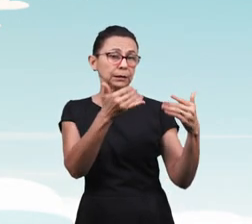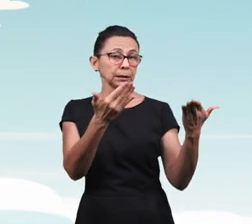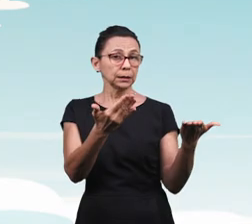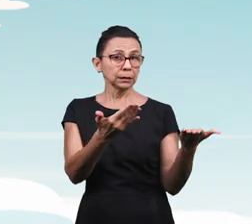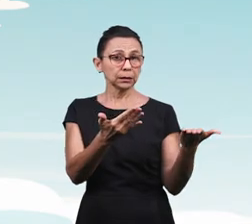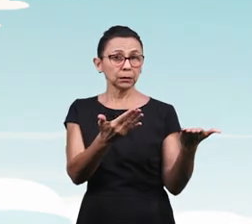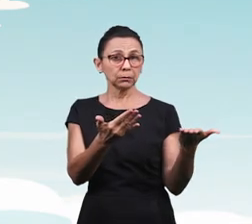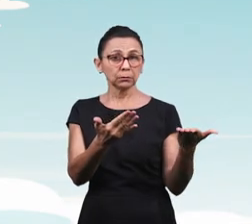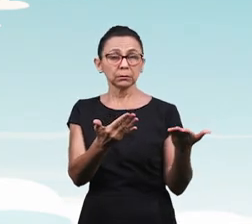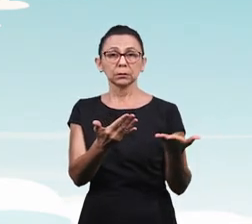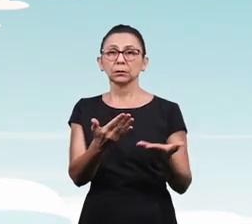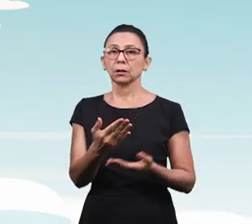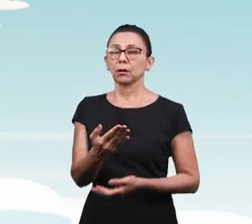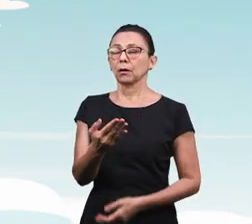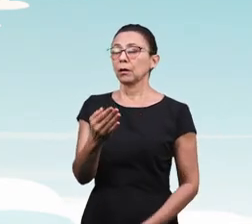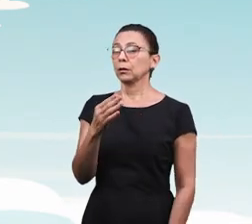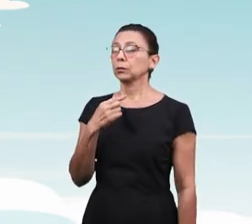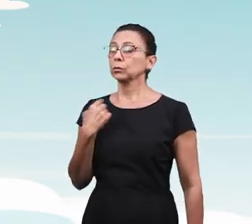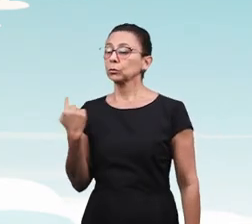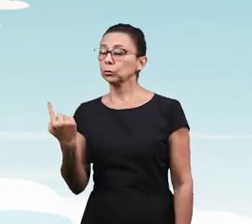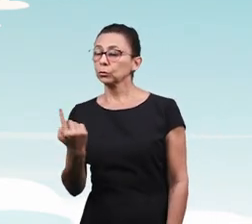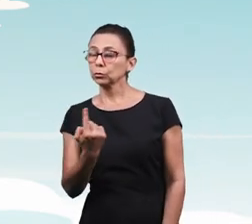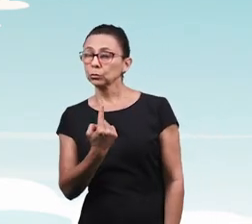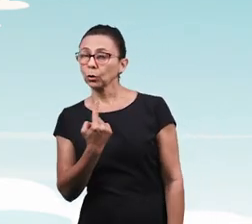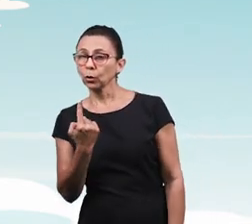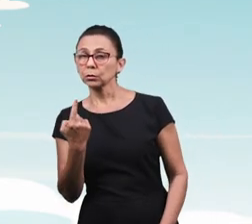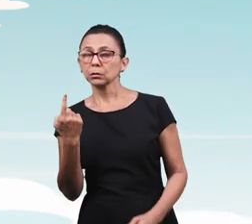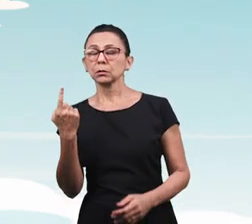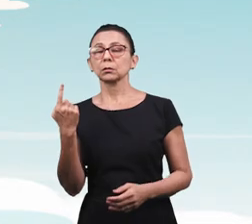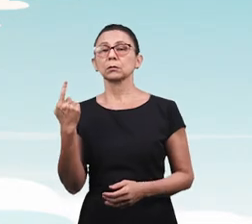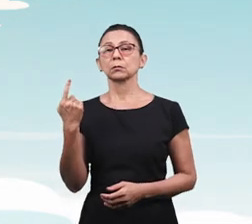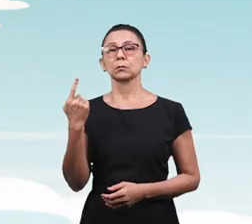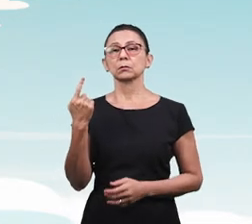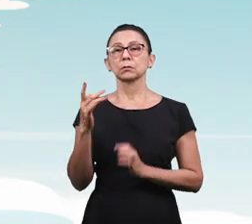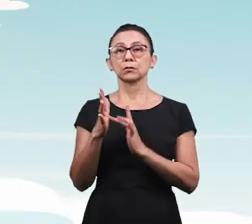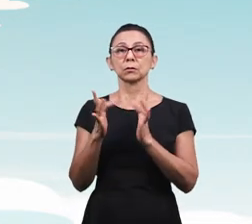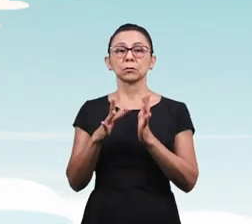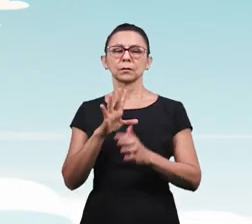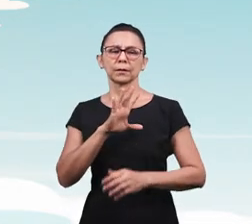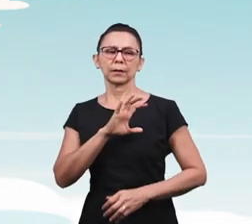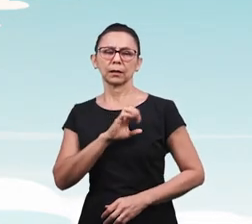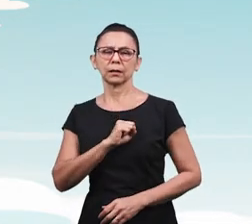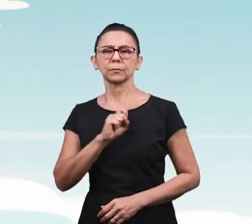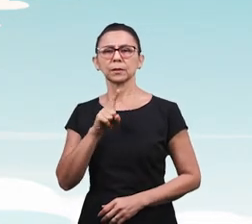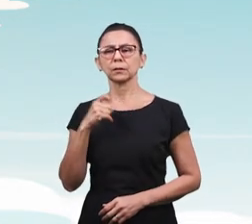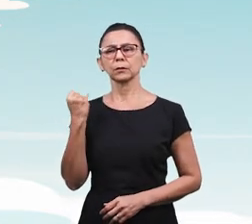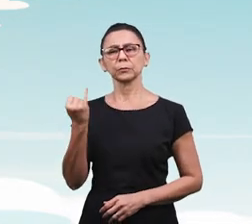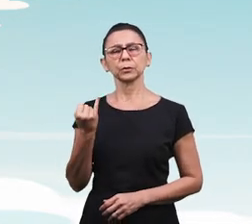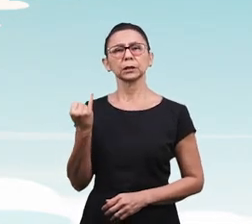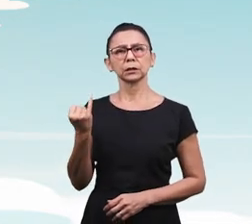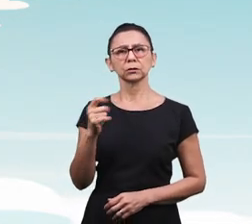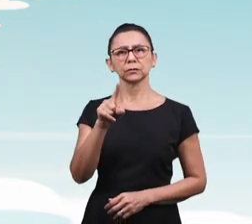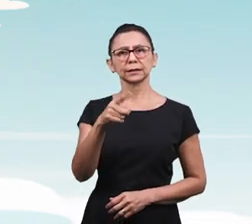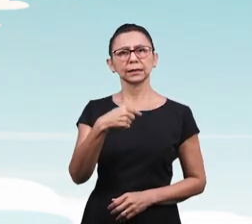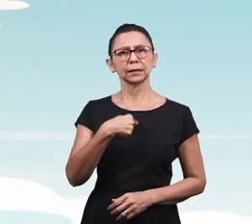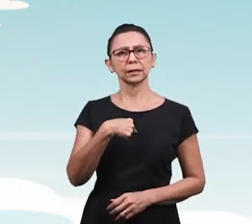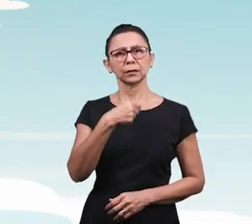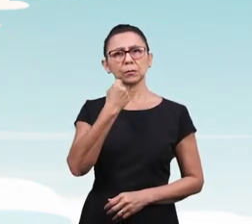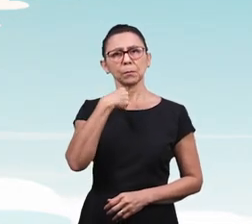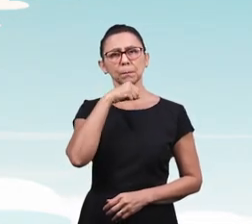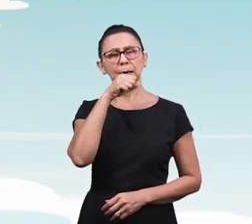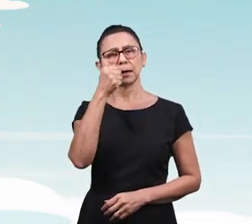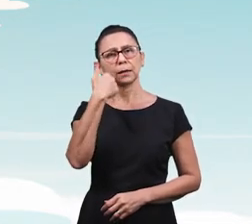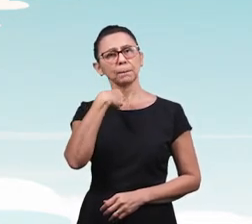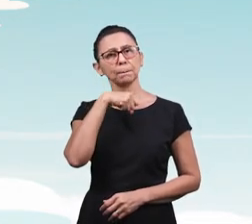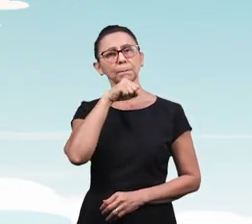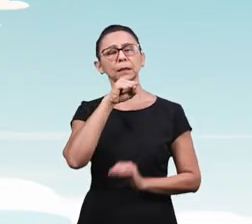importantes para Jesus. Eu sou importante, você é importante, os seus pais, todos são importantes.